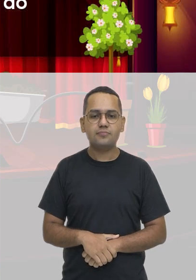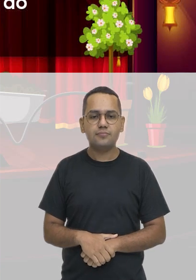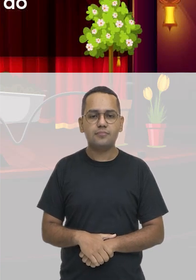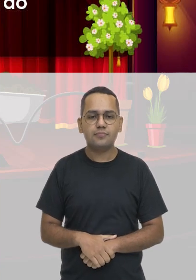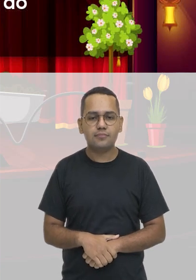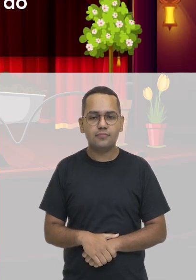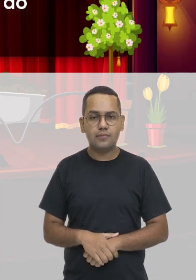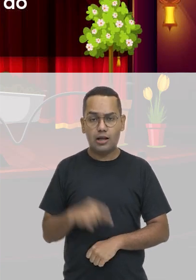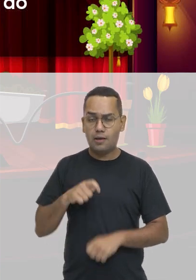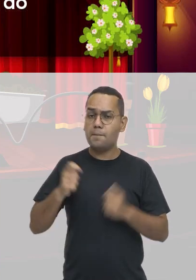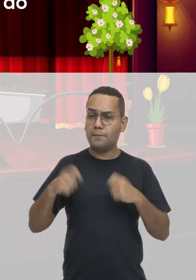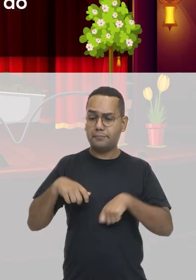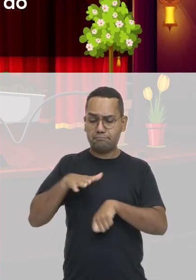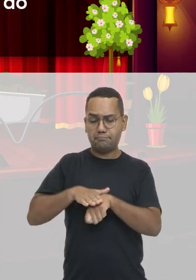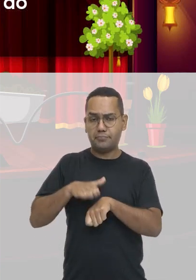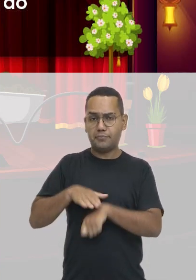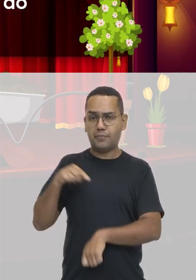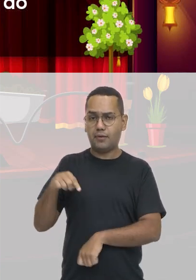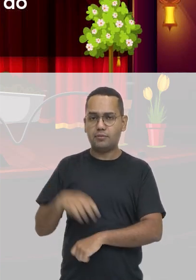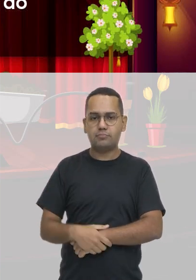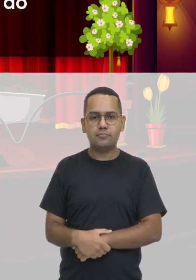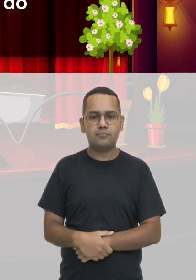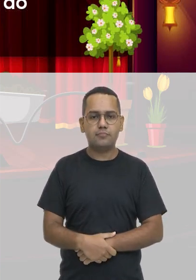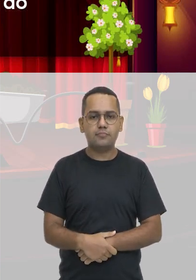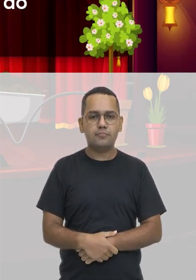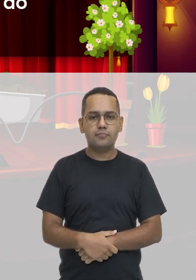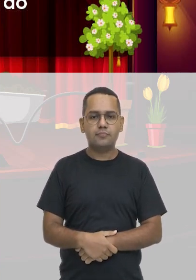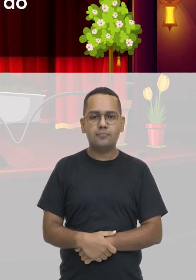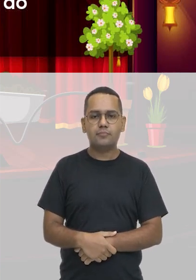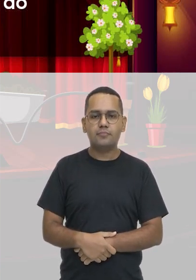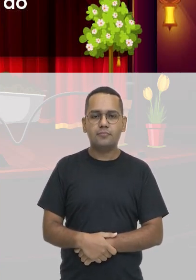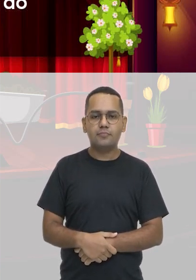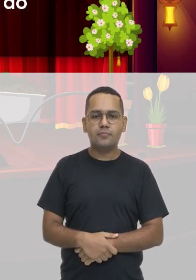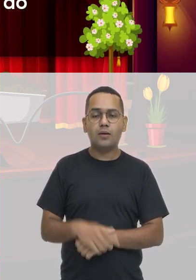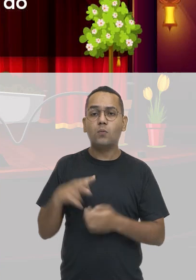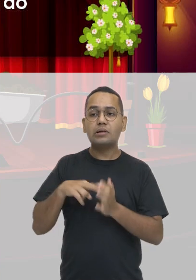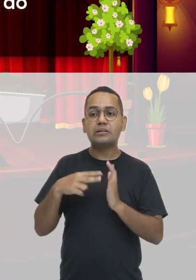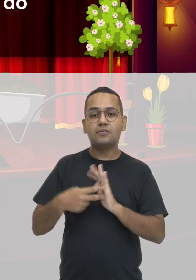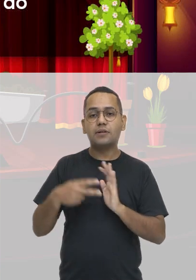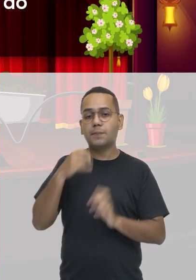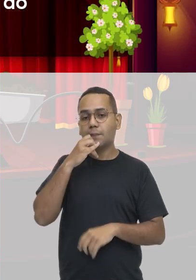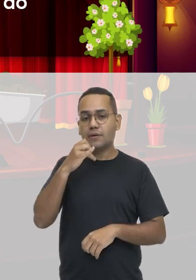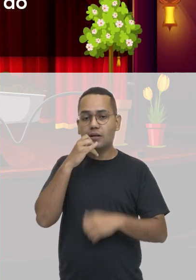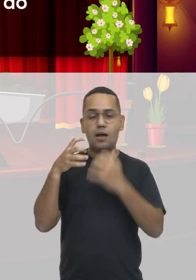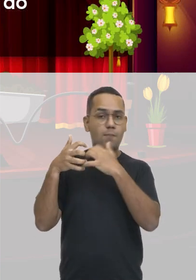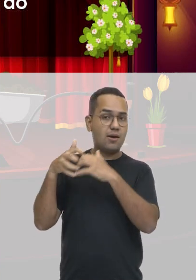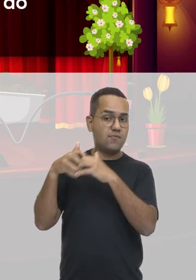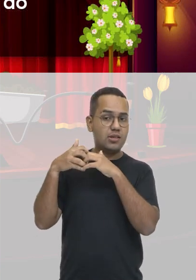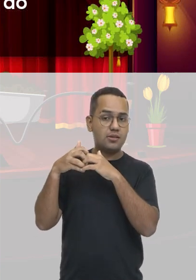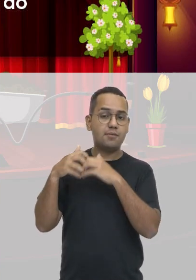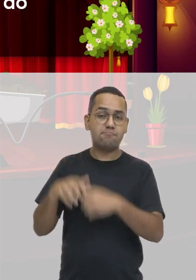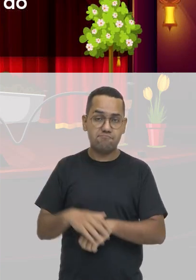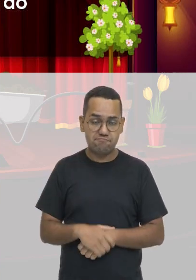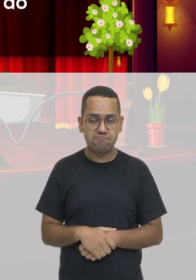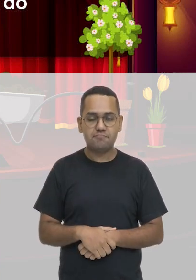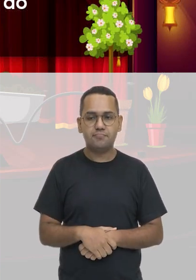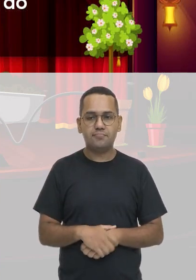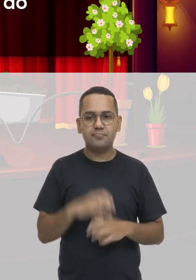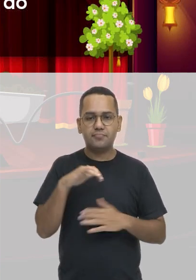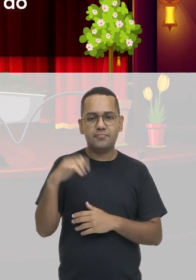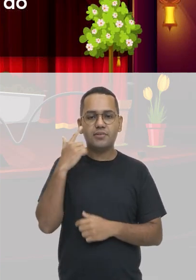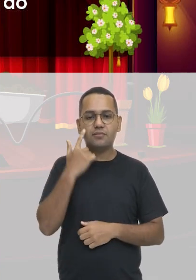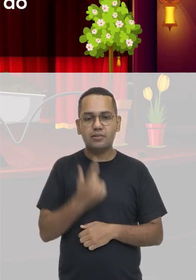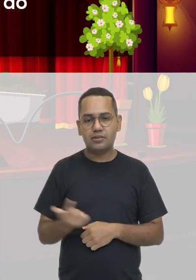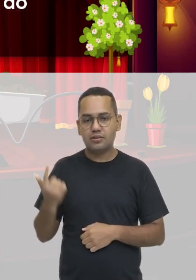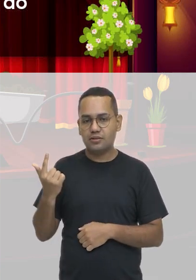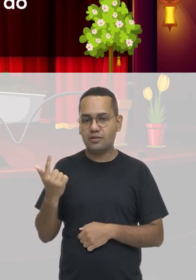esse poder. Então, tudo isso é o quê? É algo reflexivo que você vai ver nesse texto. E aí o espectador, né, o